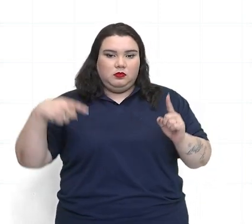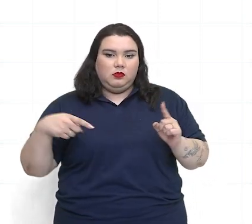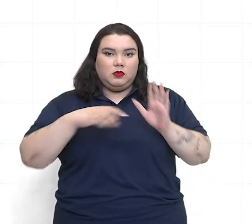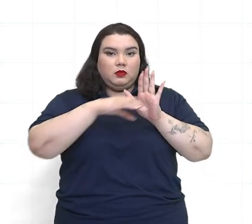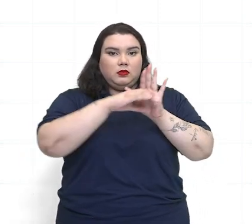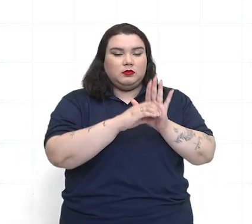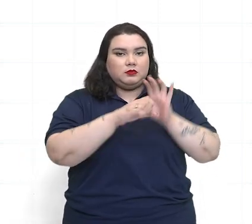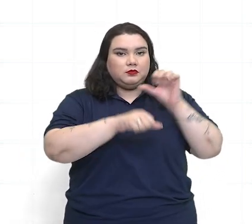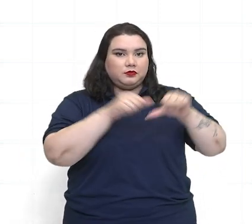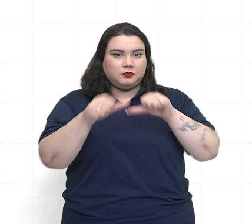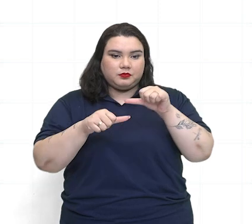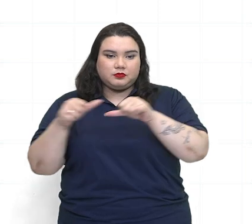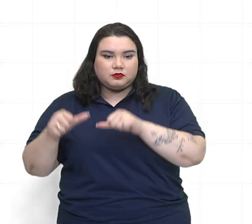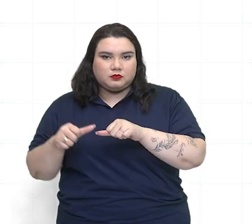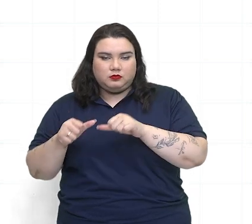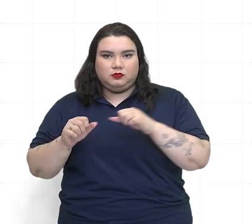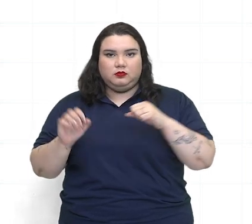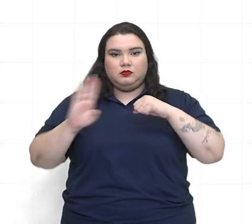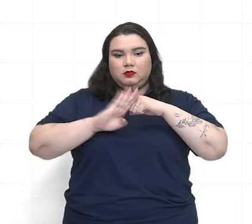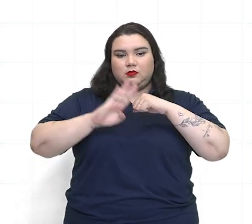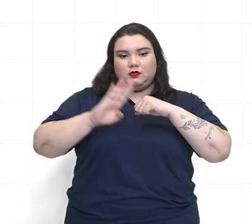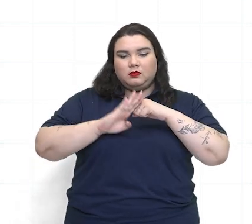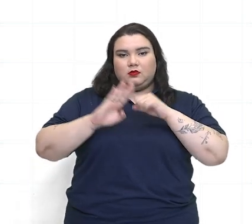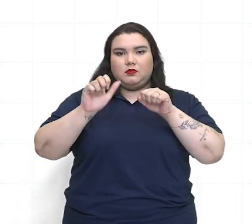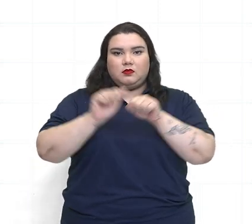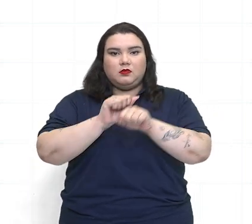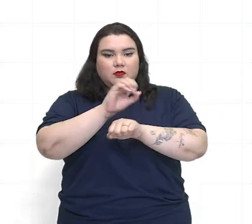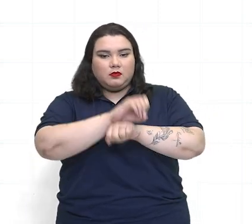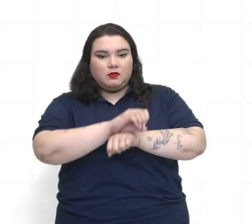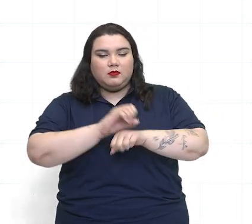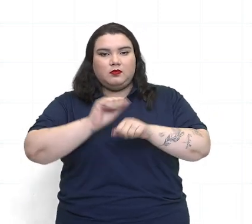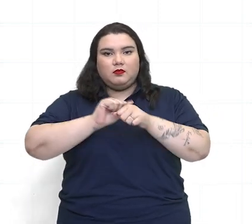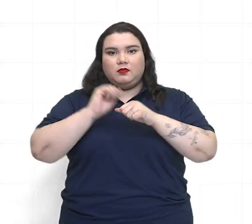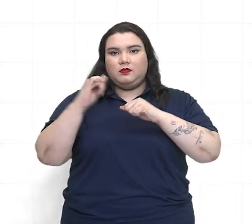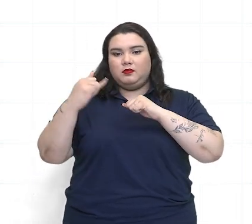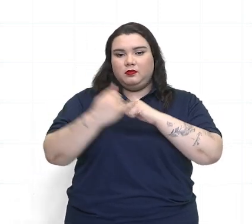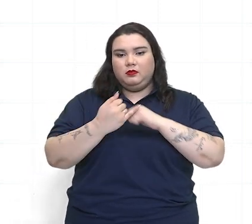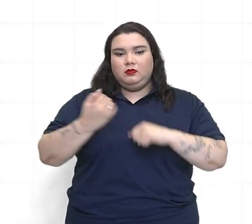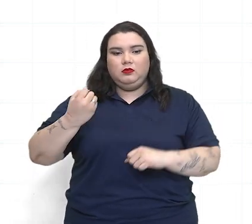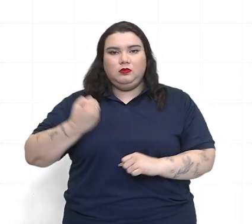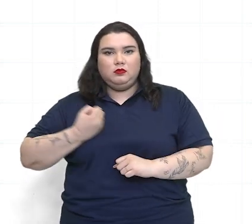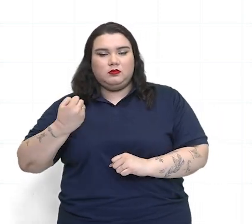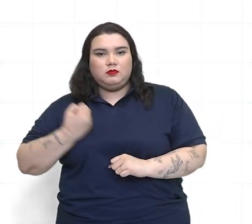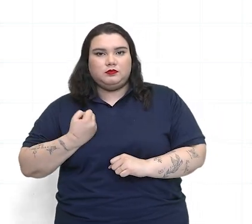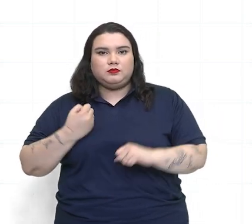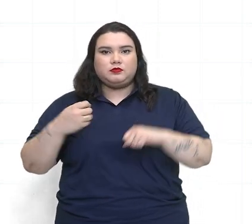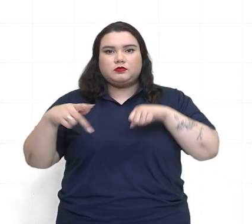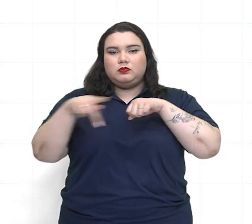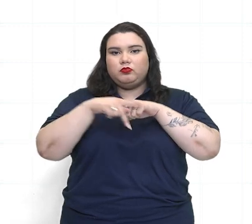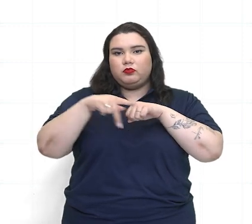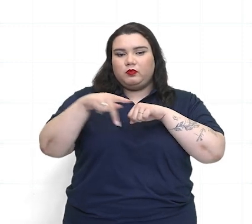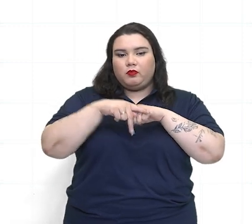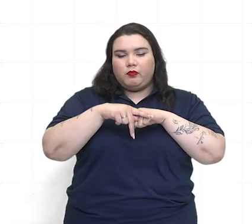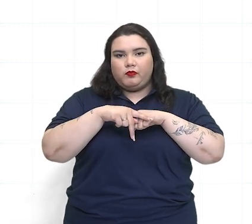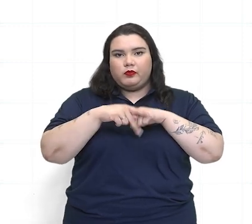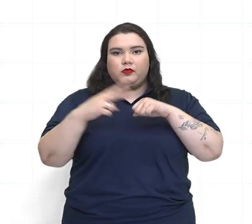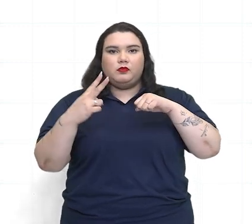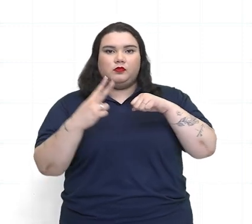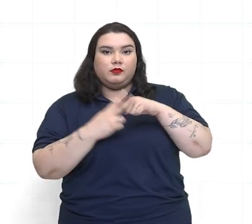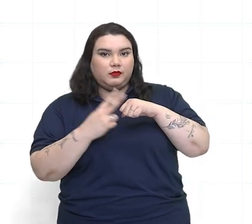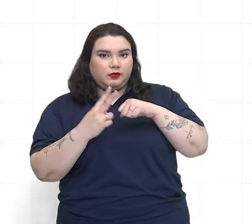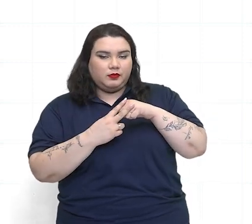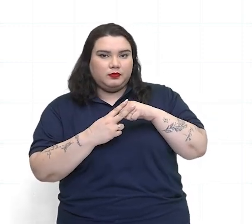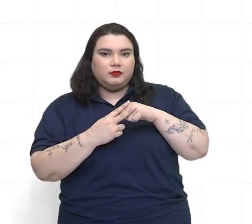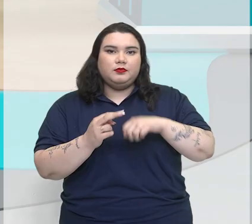variáveis, conceito e flexão, substantivo, artigo, adjetivo, numeral,